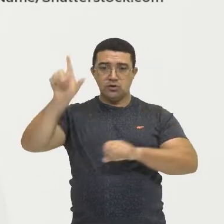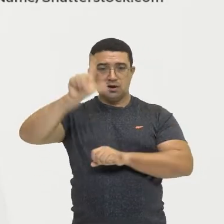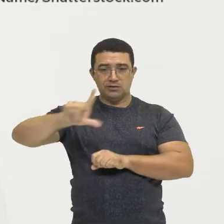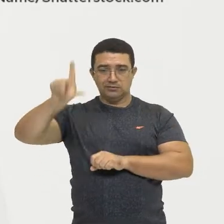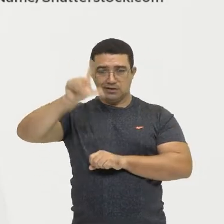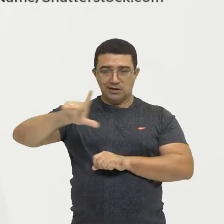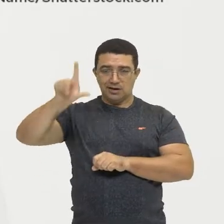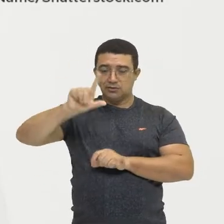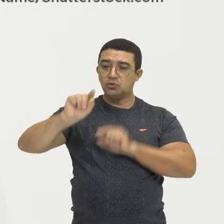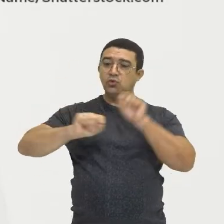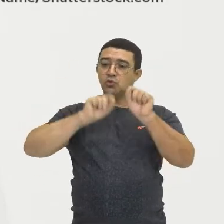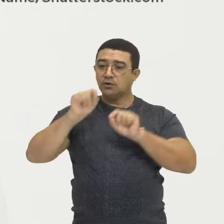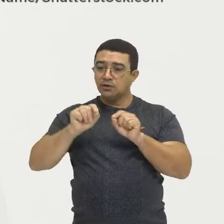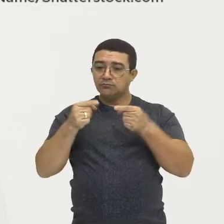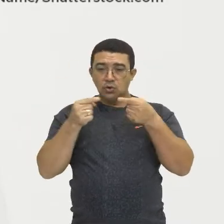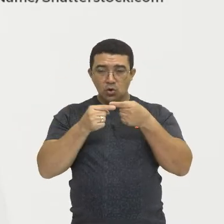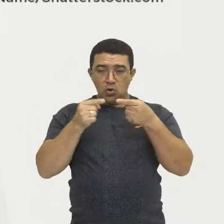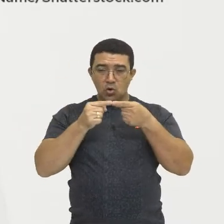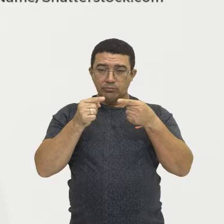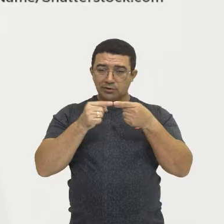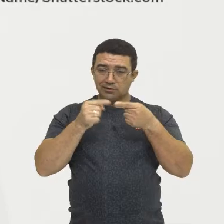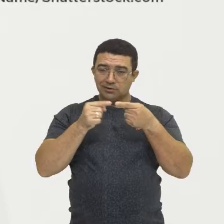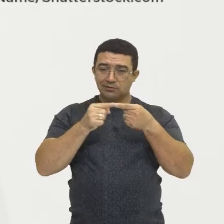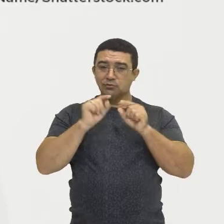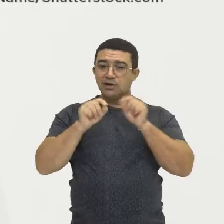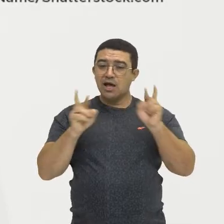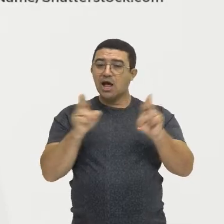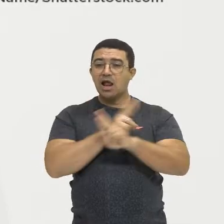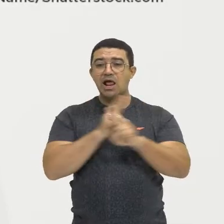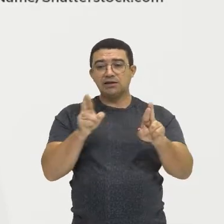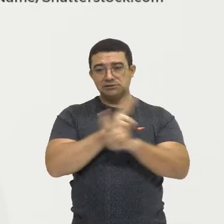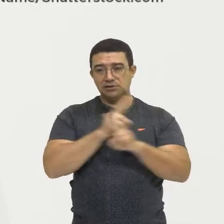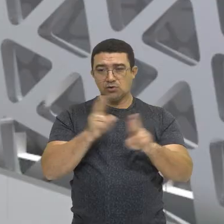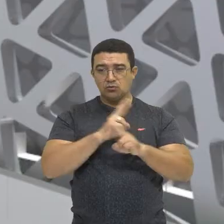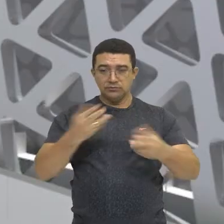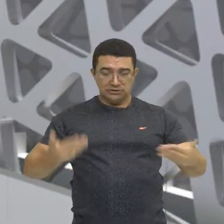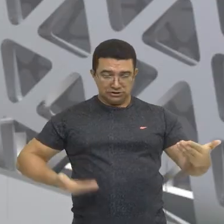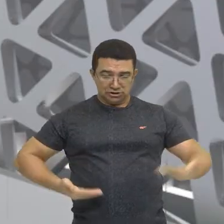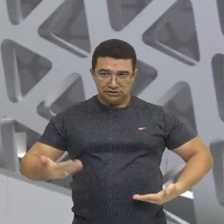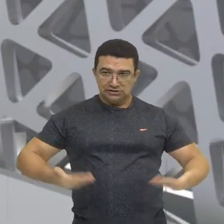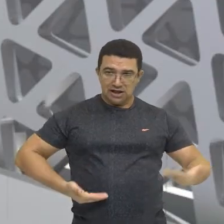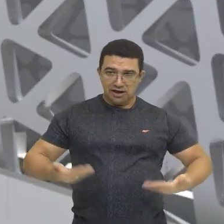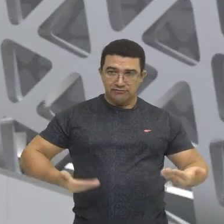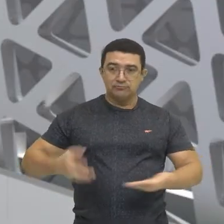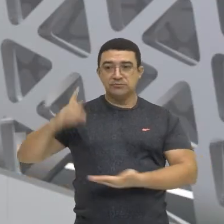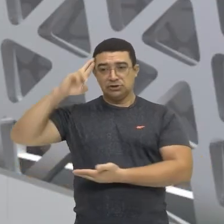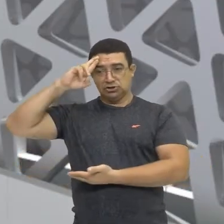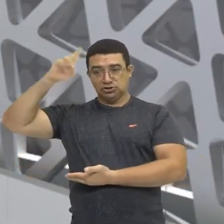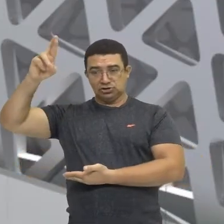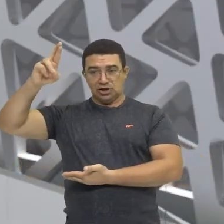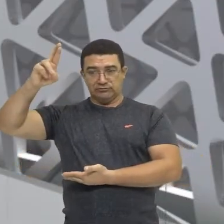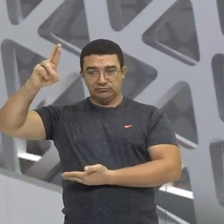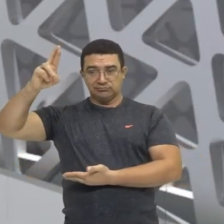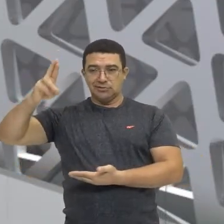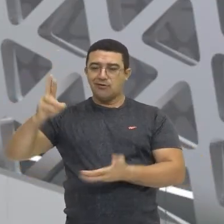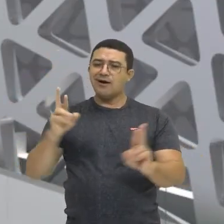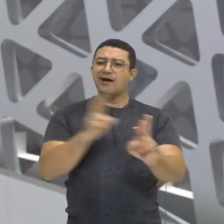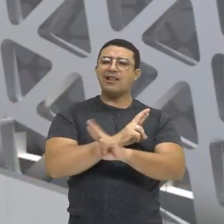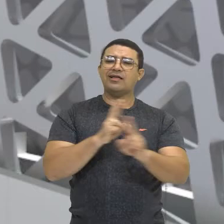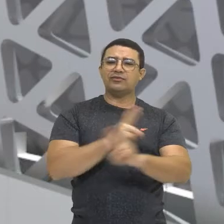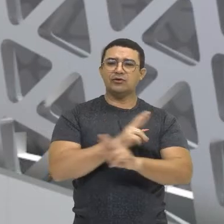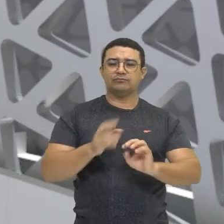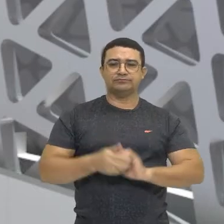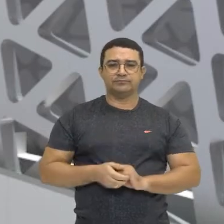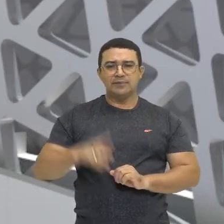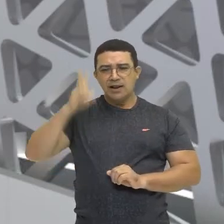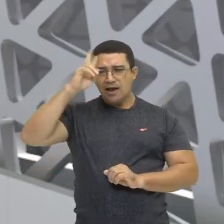relação de vassalagem. Esse aspecto é extremamente importante, porque lembra que eu estava explicando do cavalheirismo para vocês, dos cavalheiros?